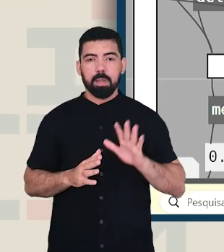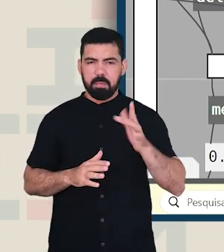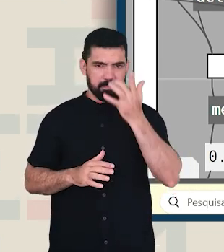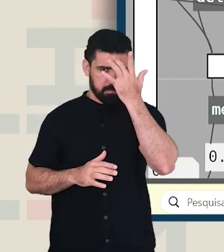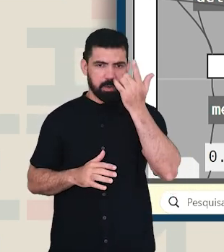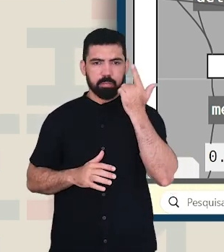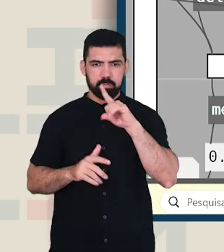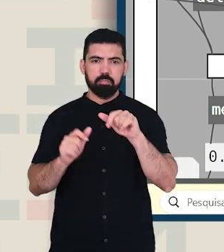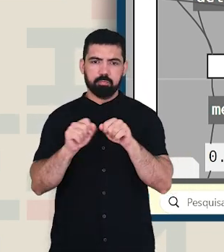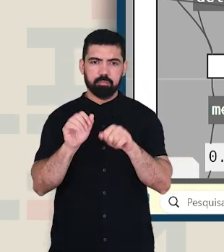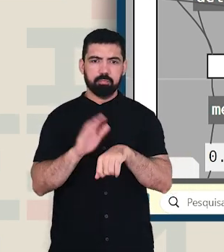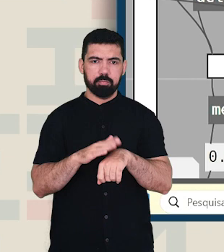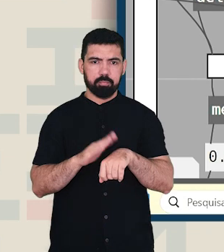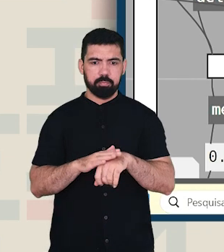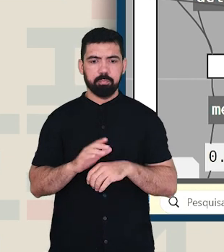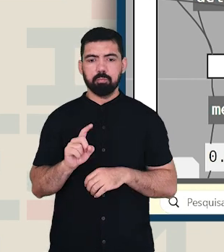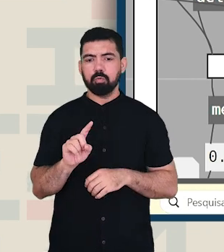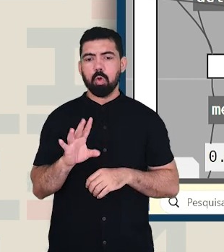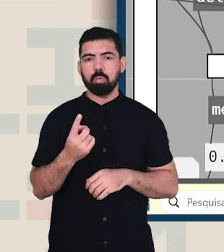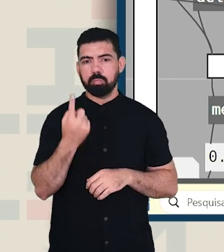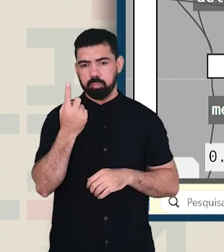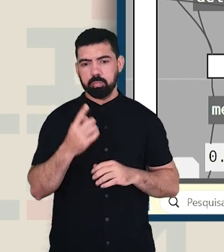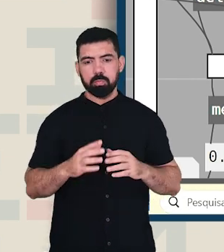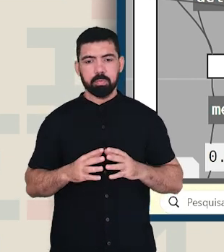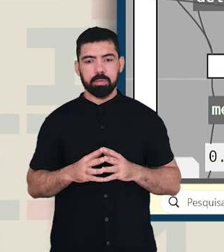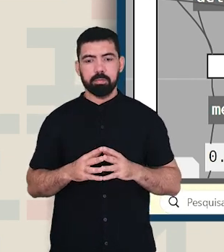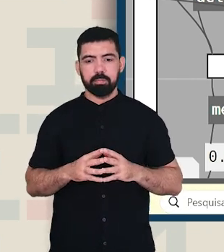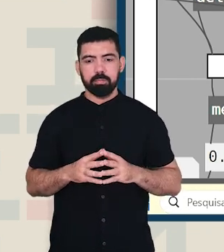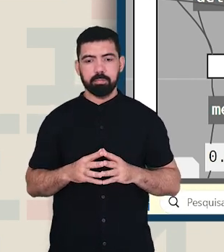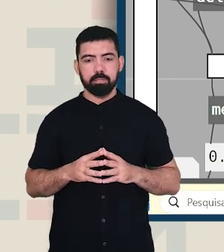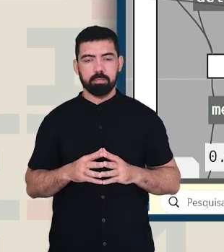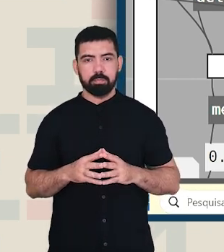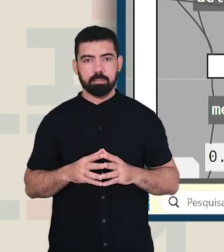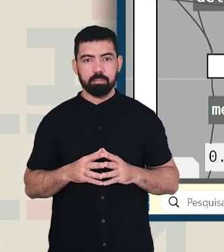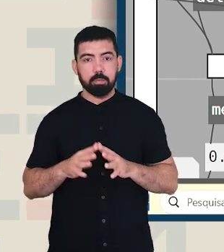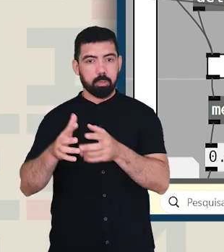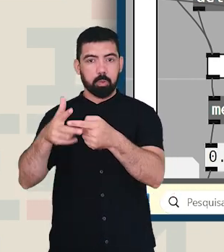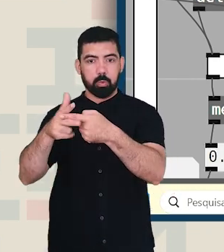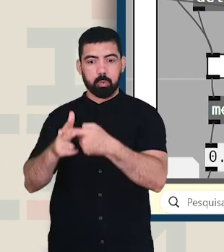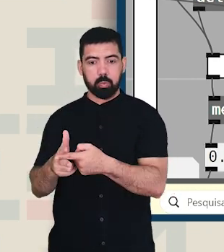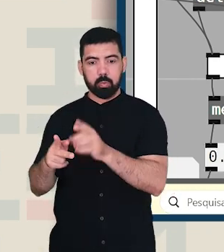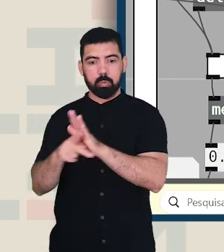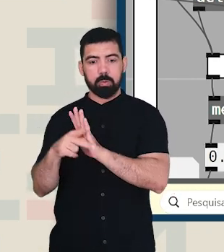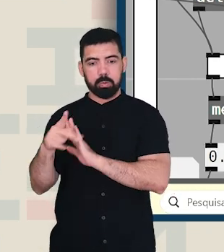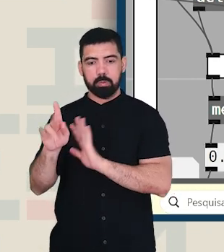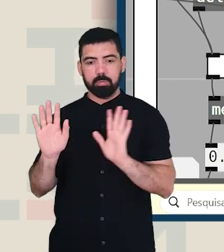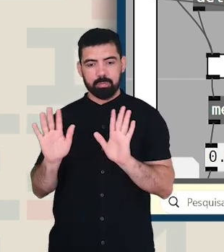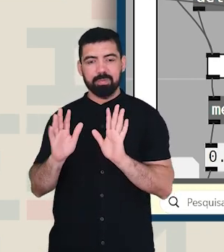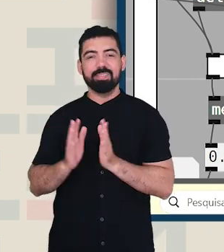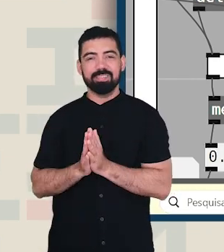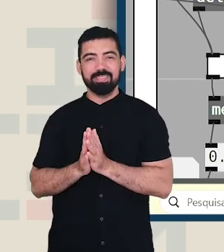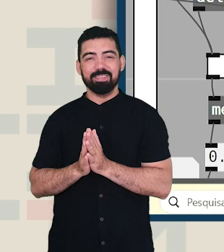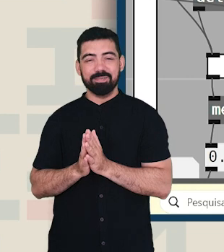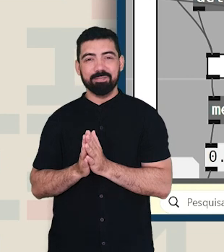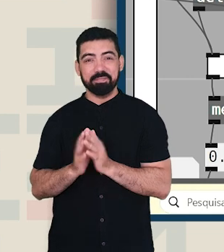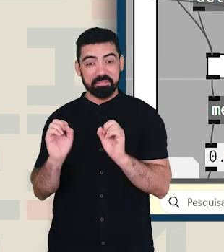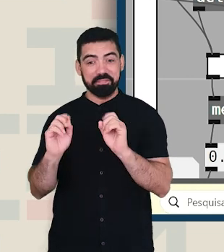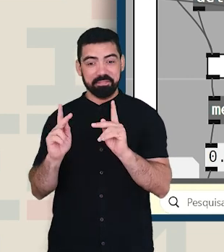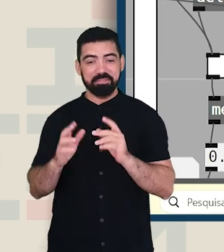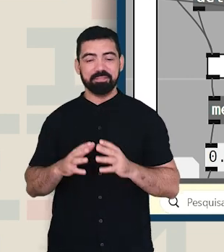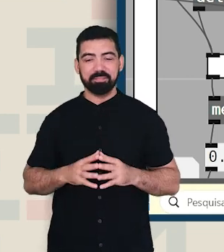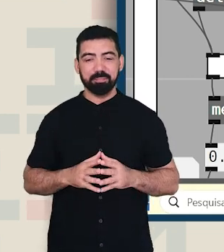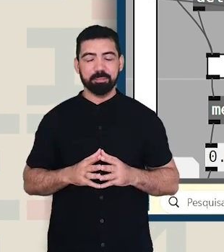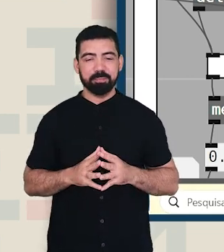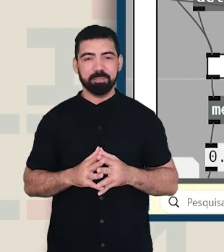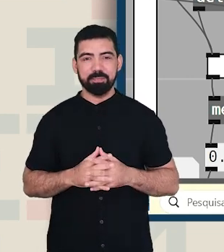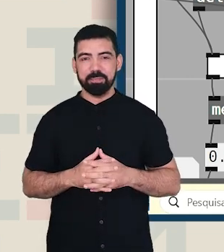de fazer. Copiamos esse. Não sei qual que é a configuração desse, então um H. Ok?